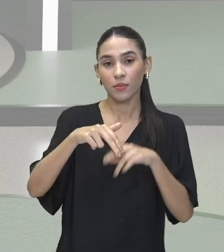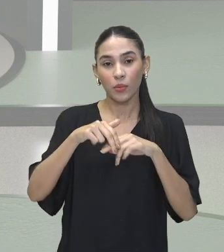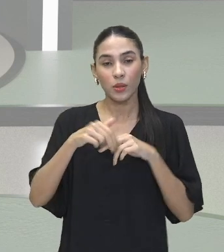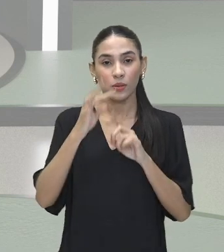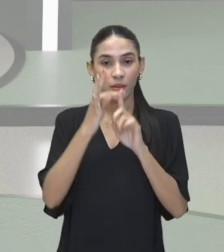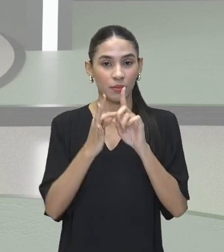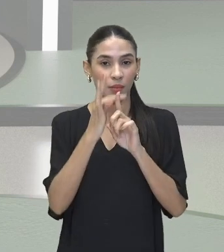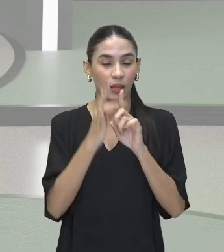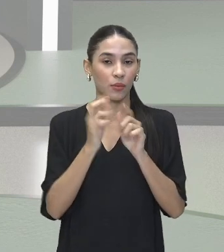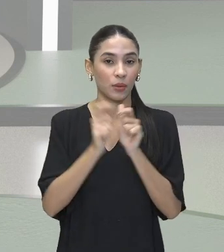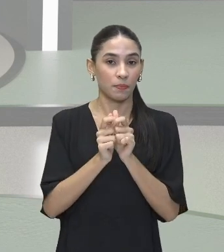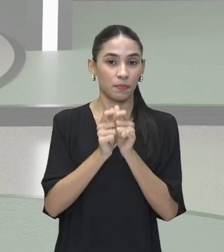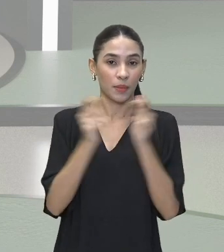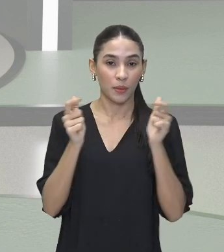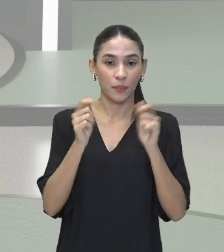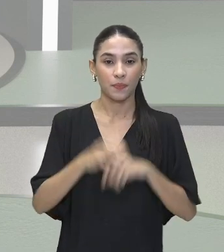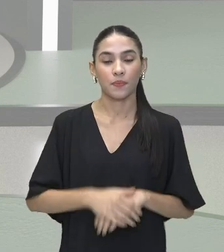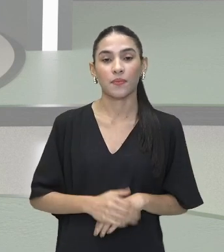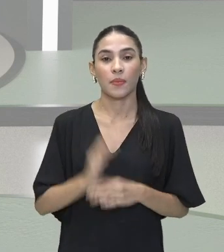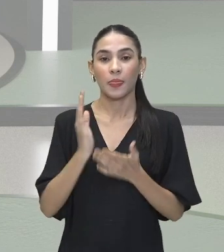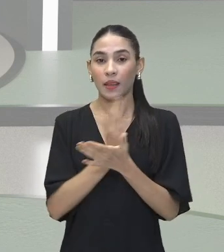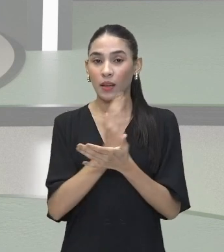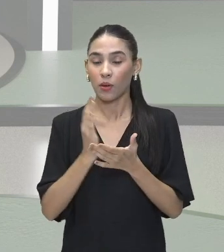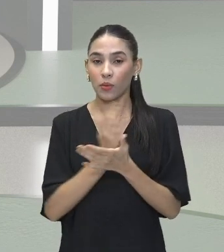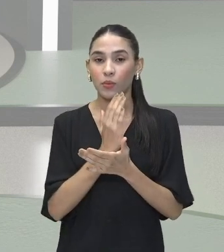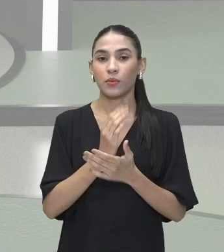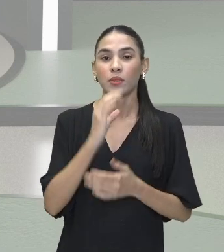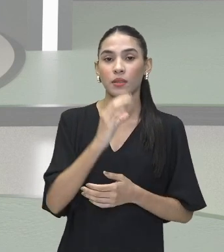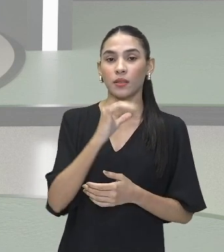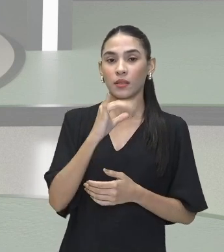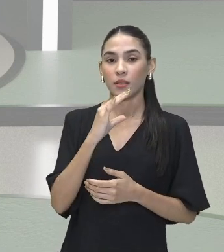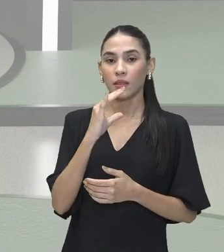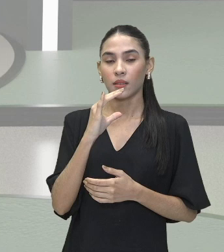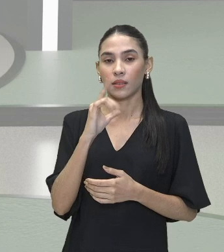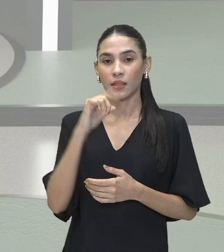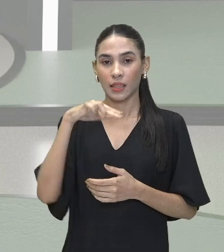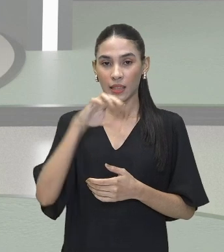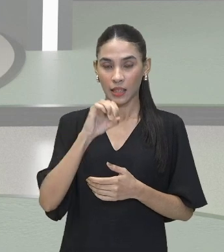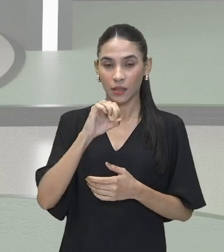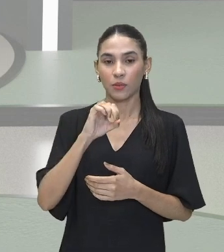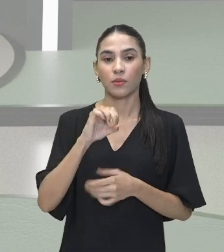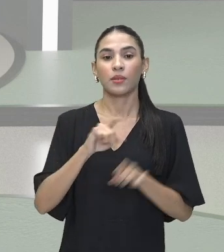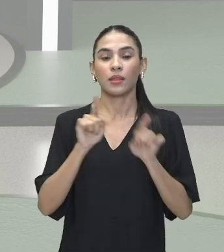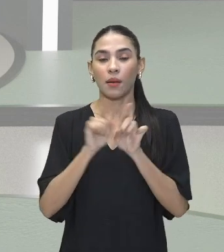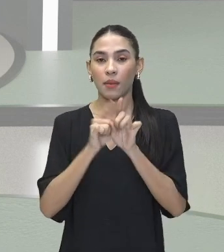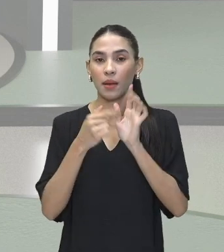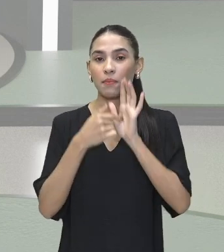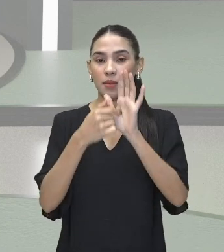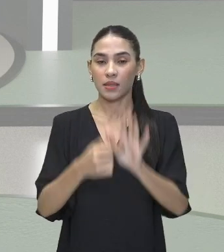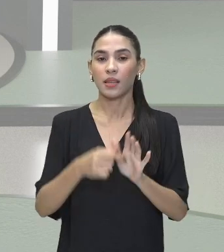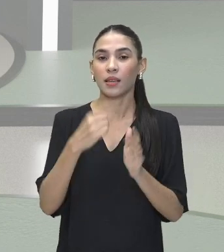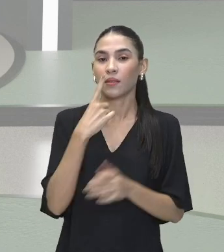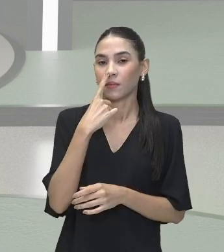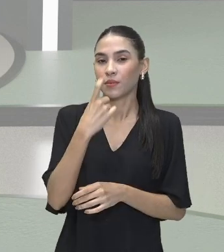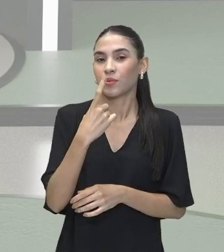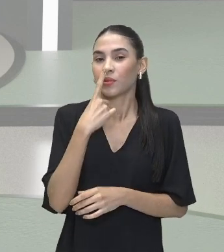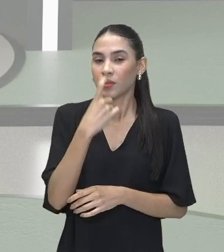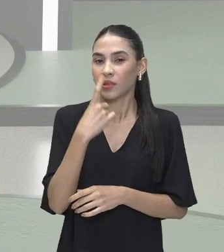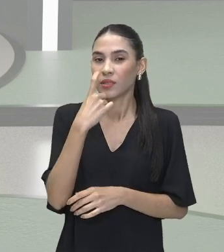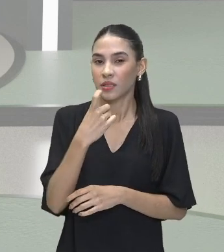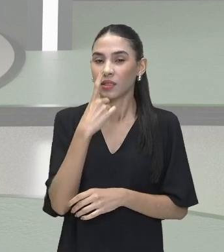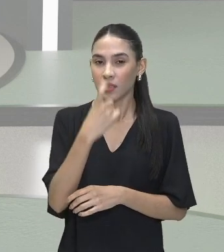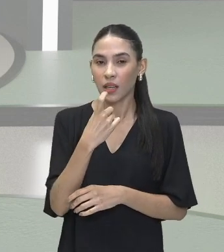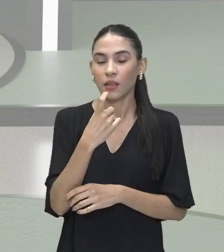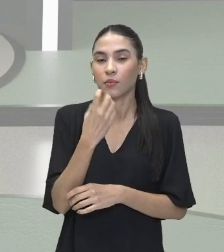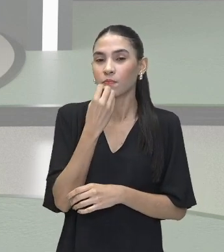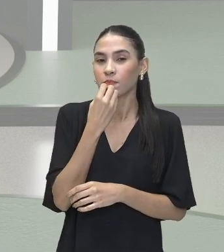ebulição é maior. E alguns ciclenos, eles apresentam um aroma bastante apreciado,